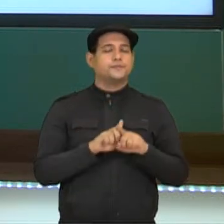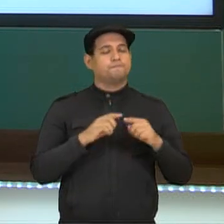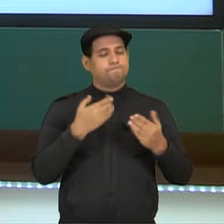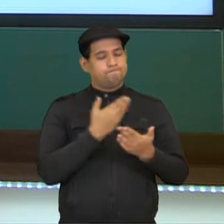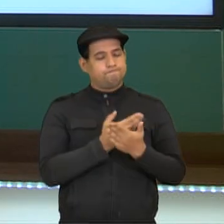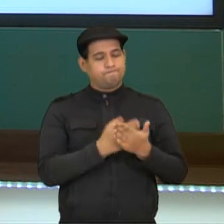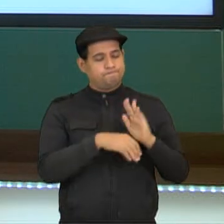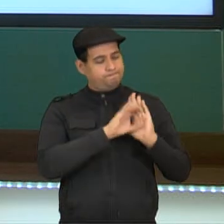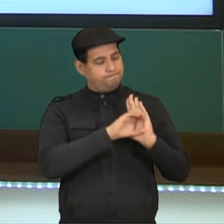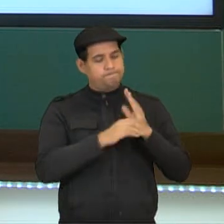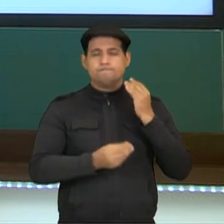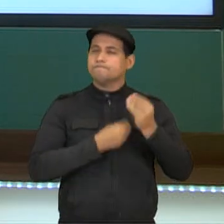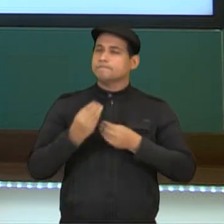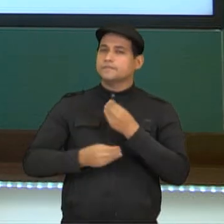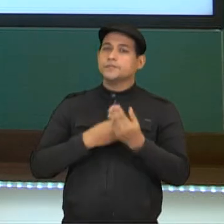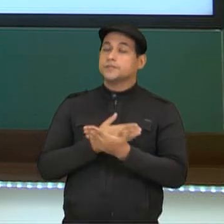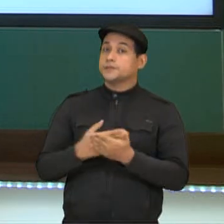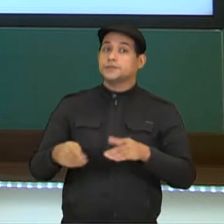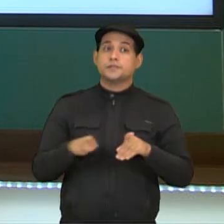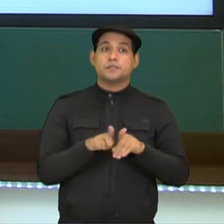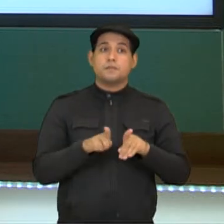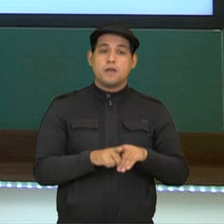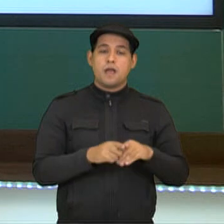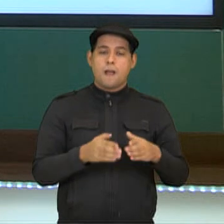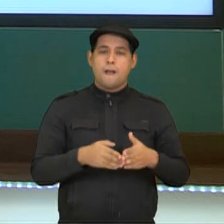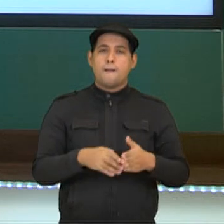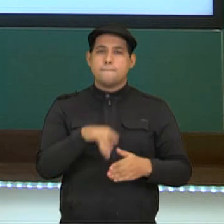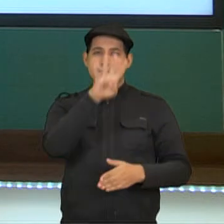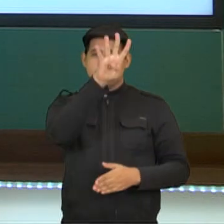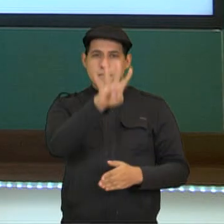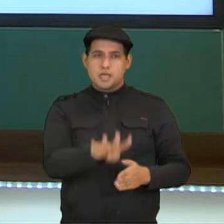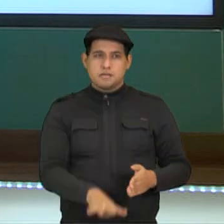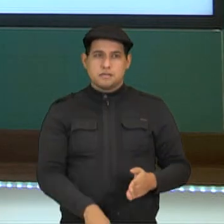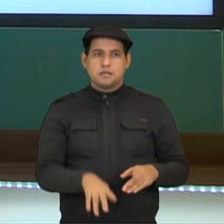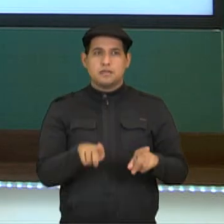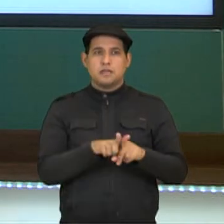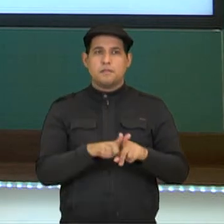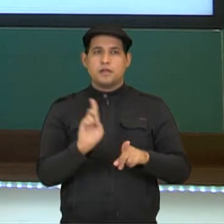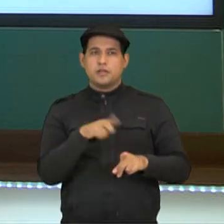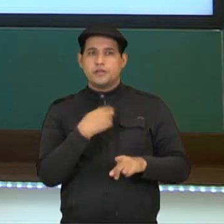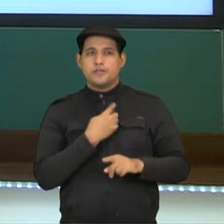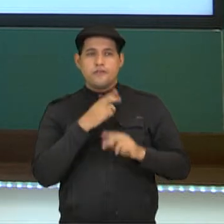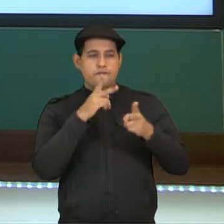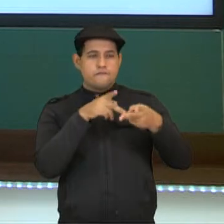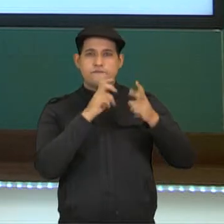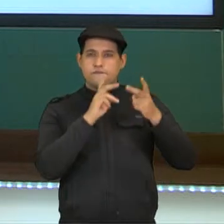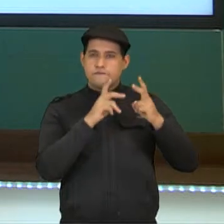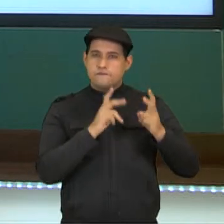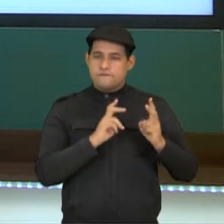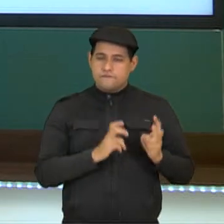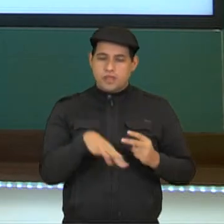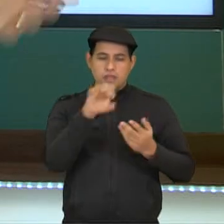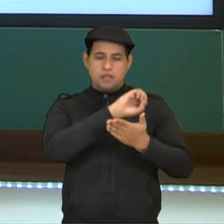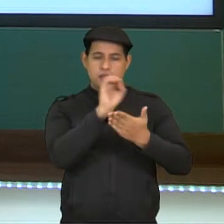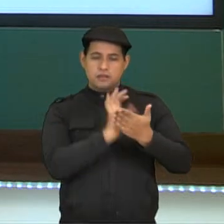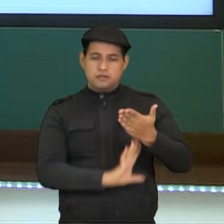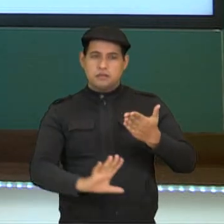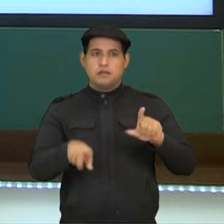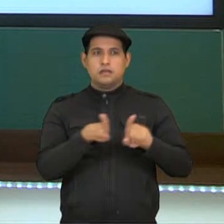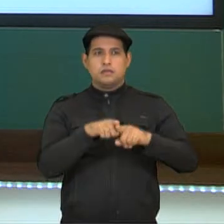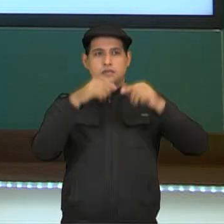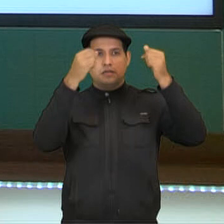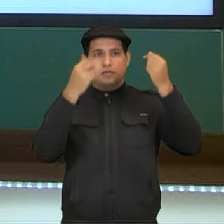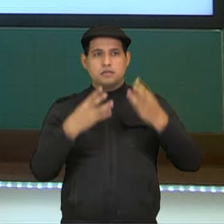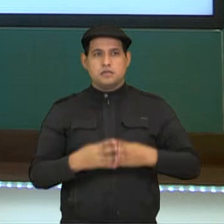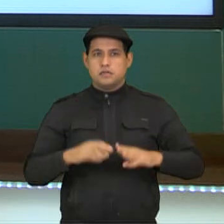conceito, a origem, a pista, aí do paralímpico nós vimos as provas e também falamos bem especificamente sobre o